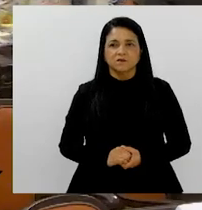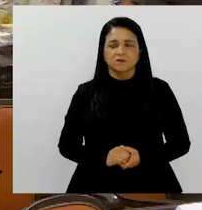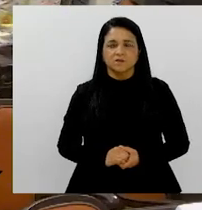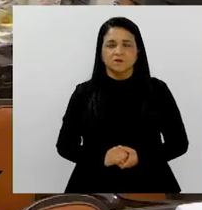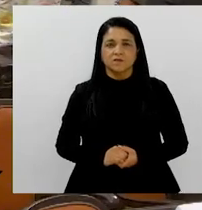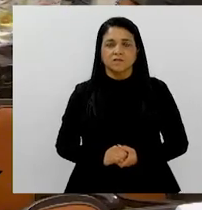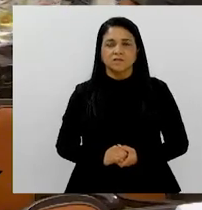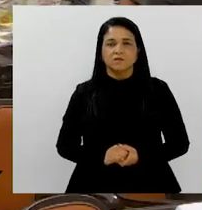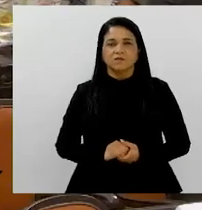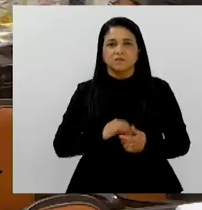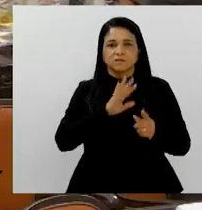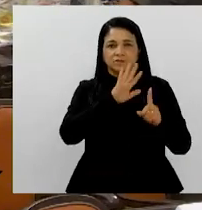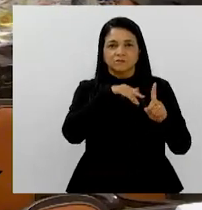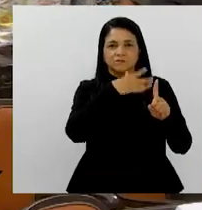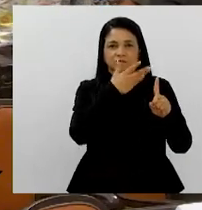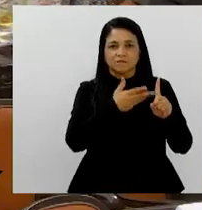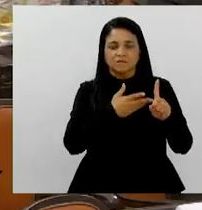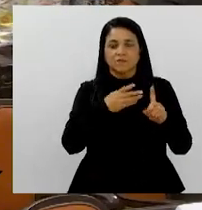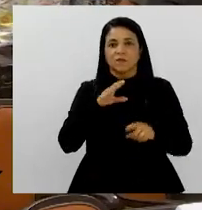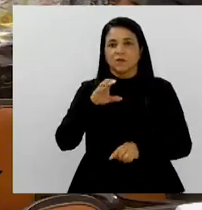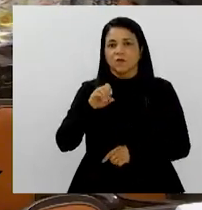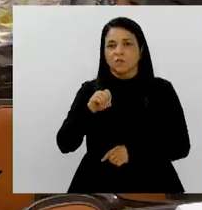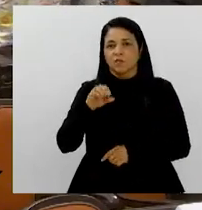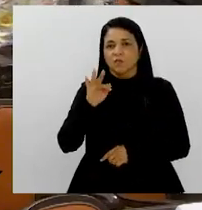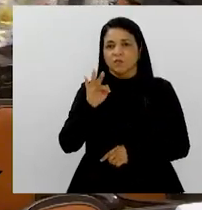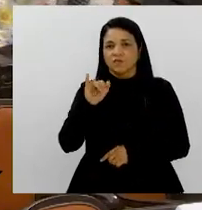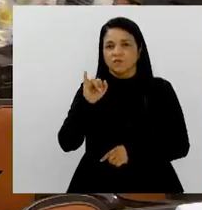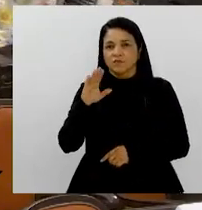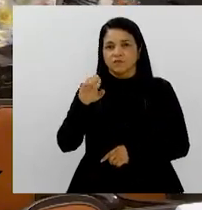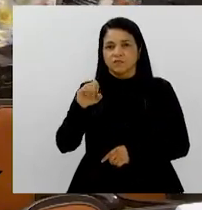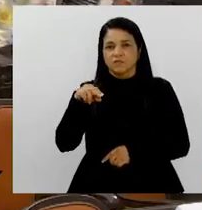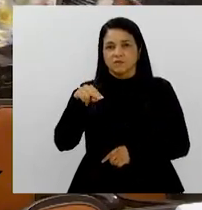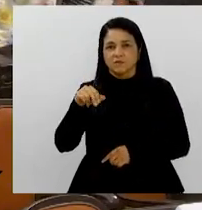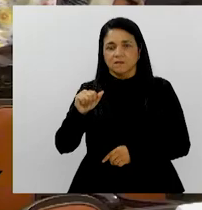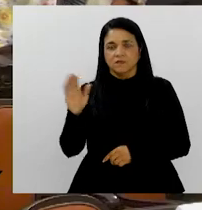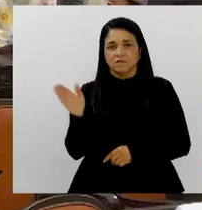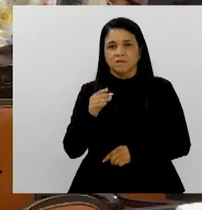Próximo agraciado, Oficina das Minas.